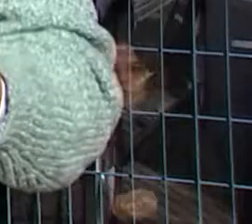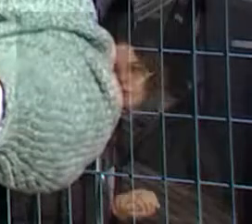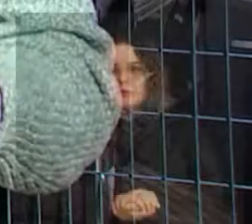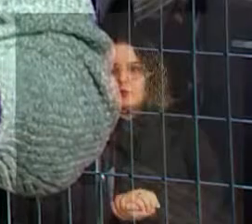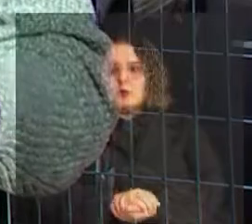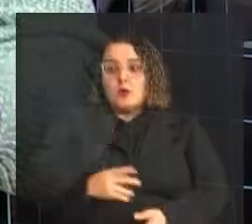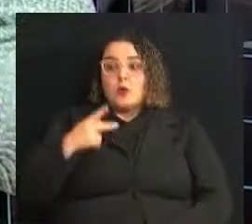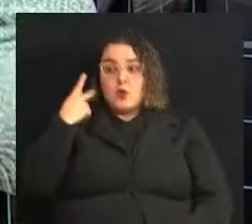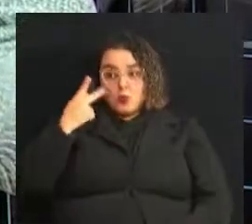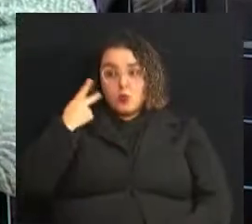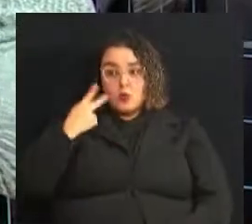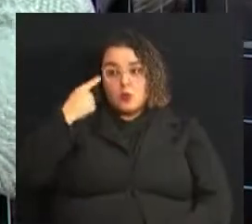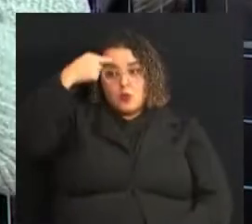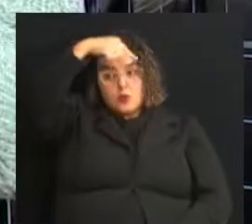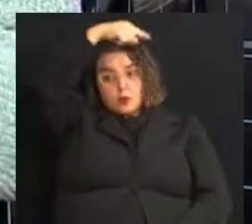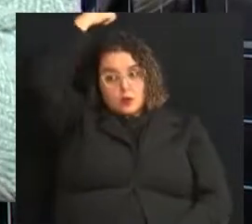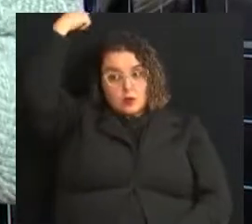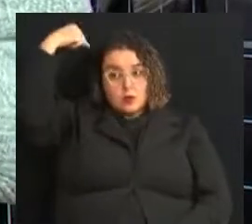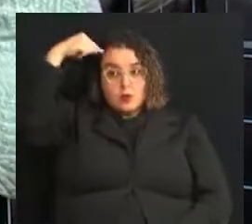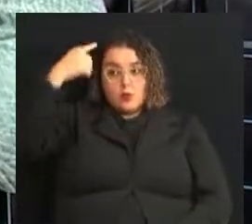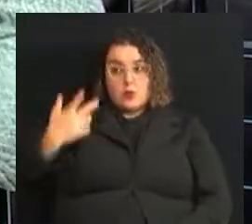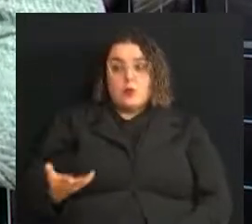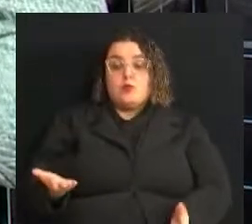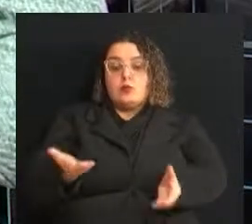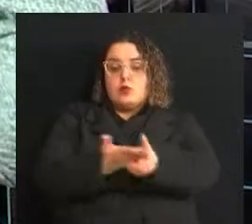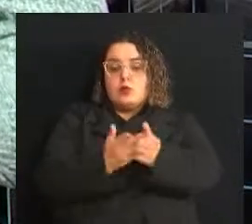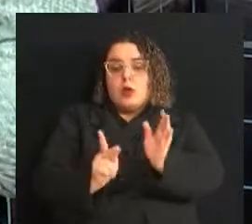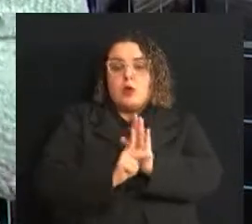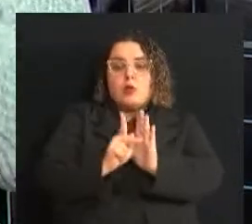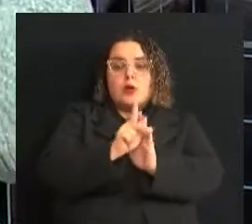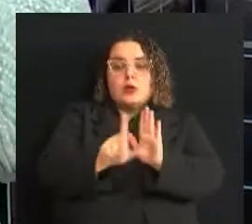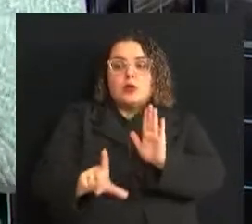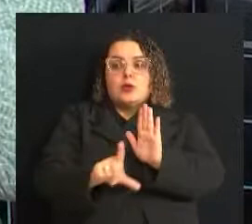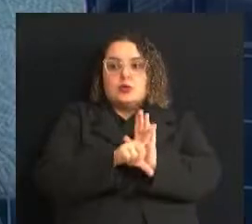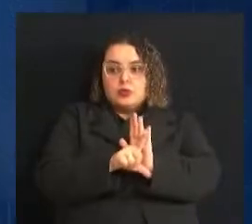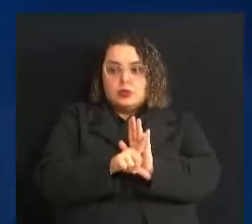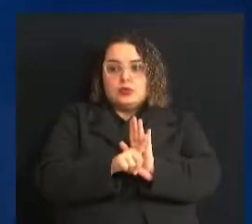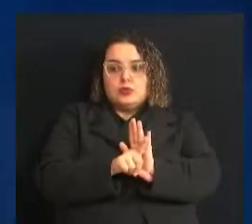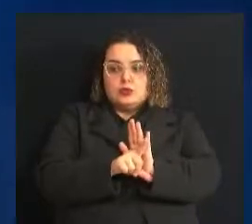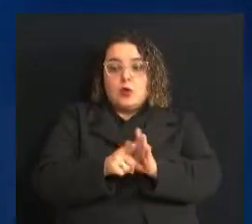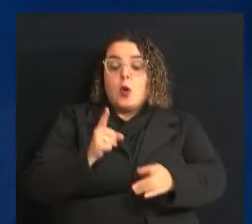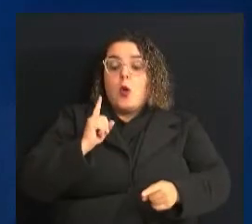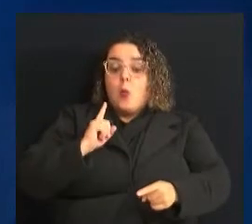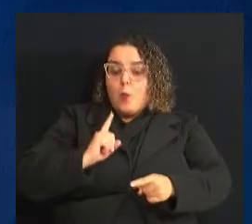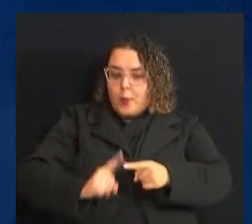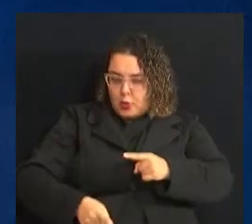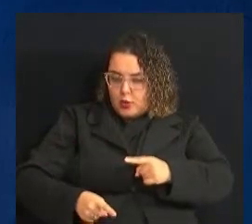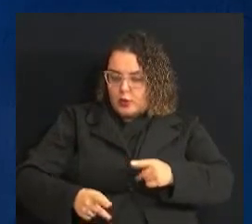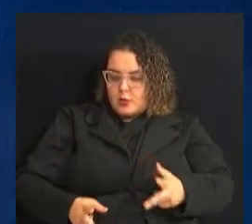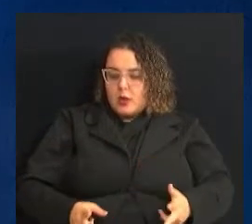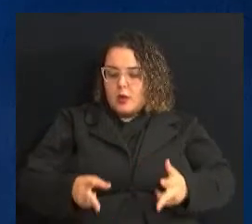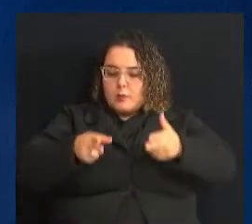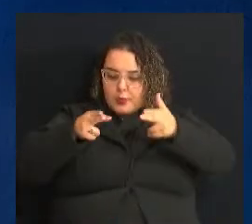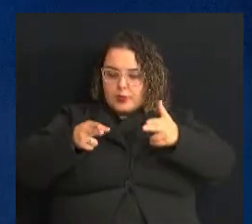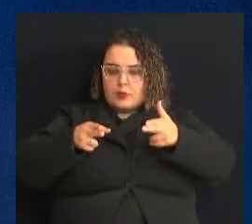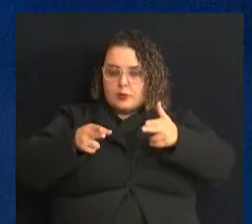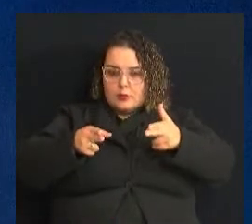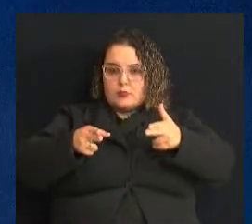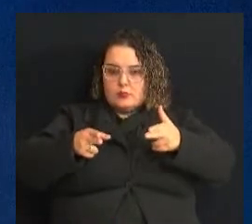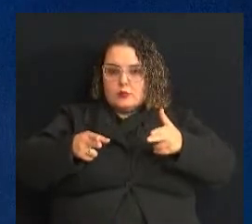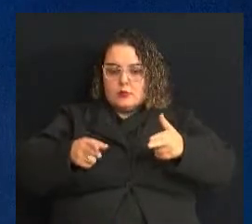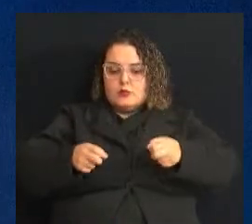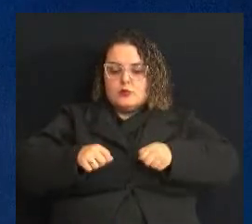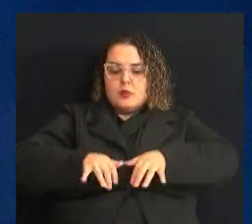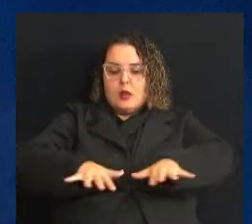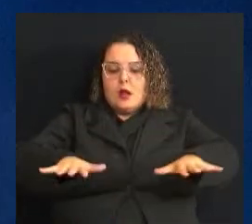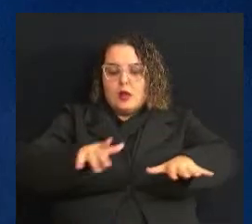O vereador Paulo Gaspar protocolou um projeto de lei que proíbe a suspensão de serviços de fornecimento